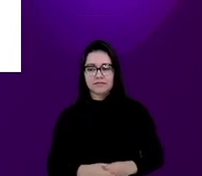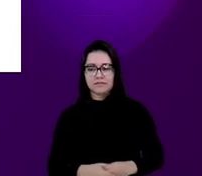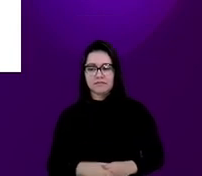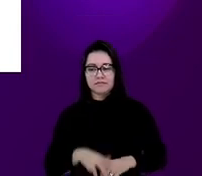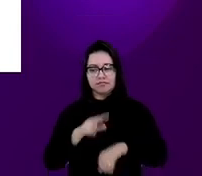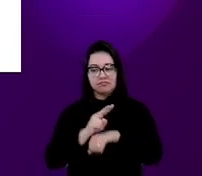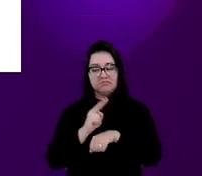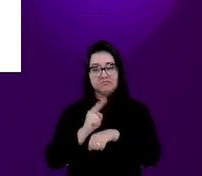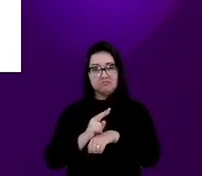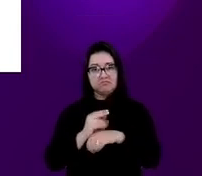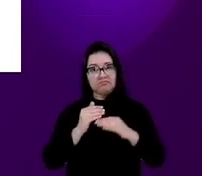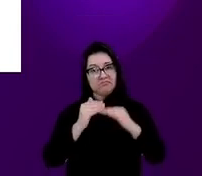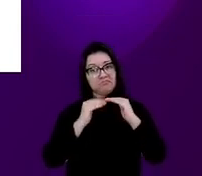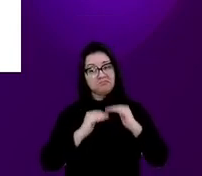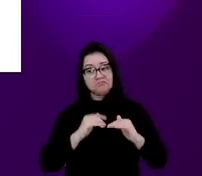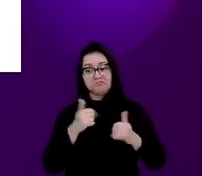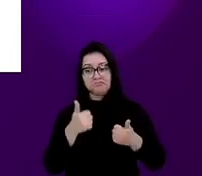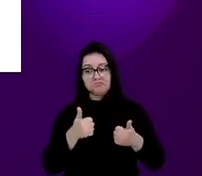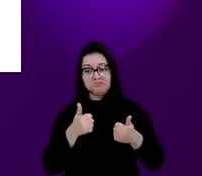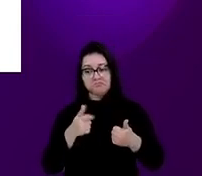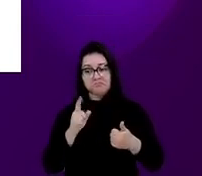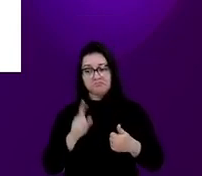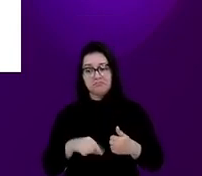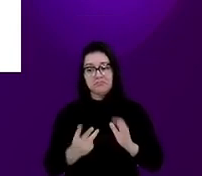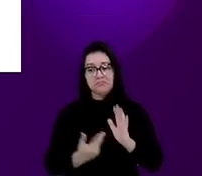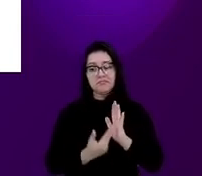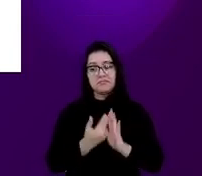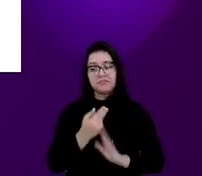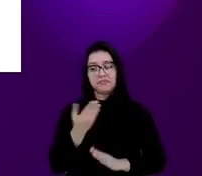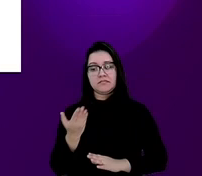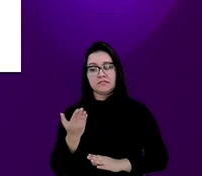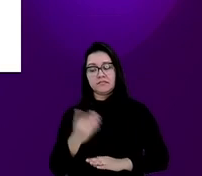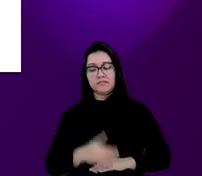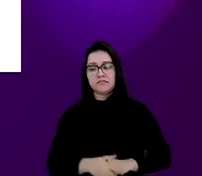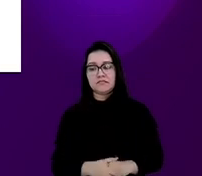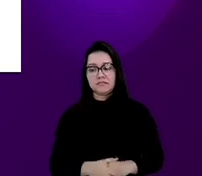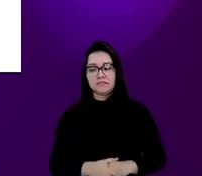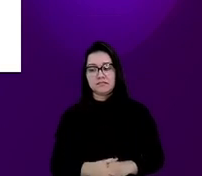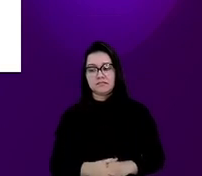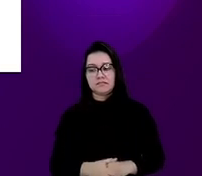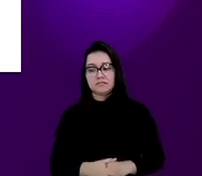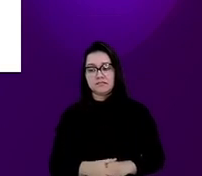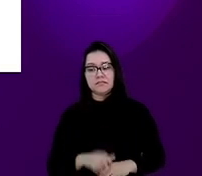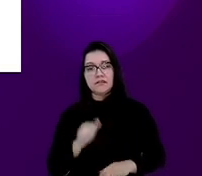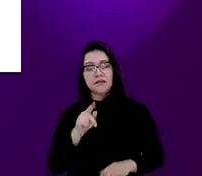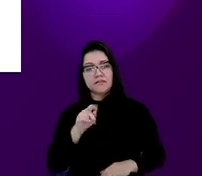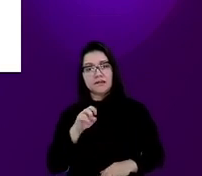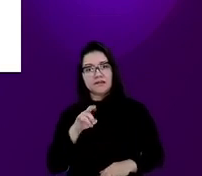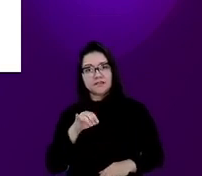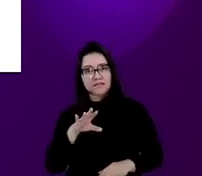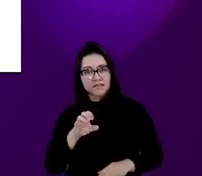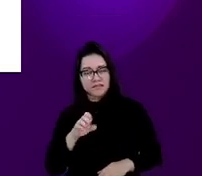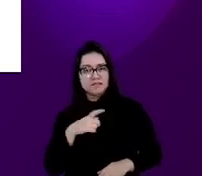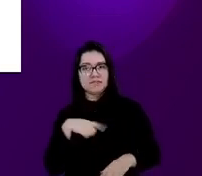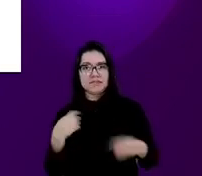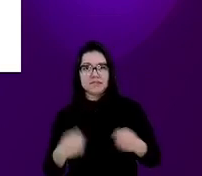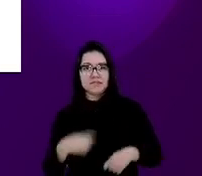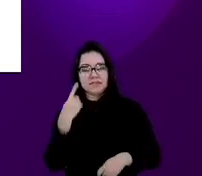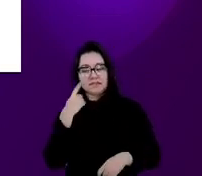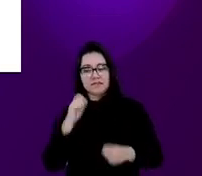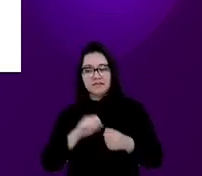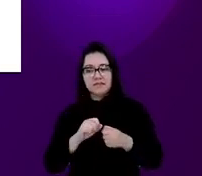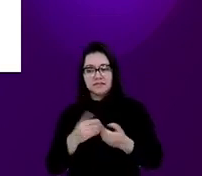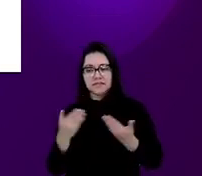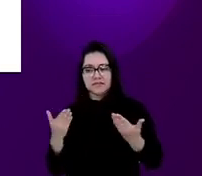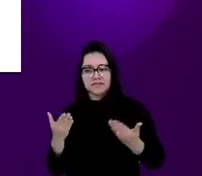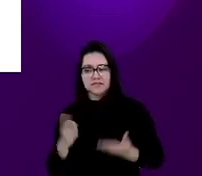embaixo. Então, são cirurgias para adenocarcinoma de apêndice, que a gente tem que fazer essa citorredução dessas